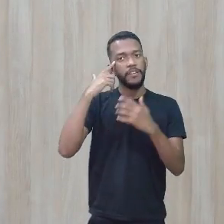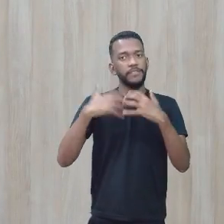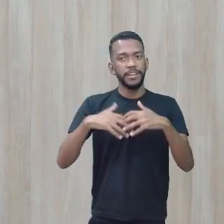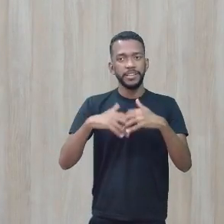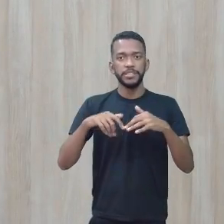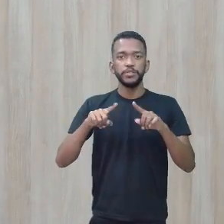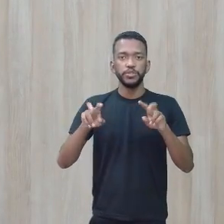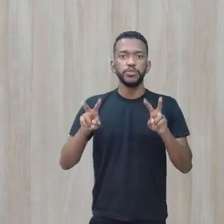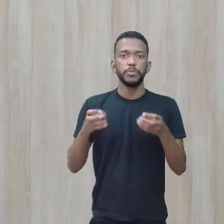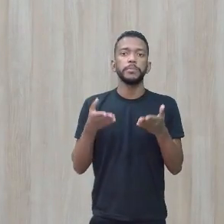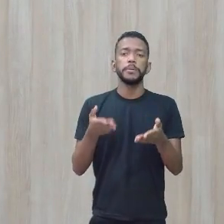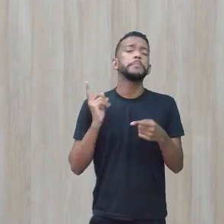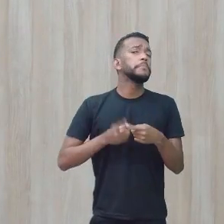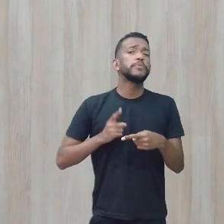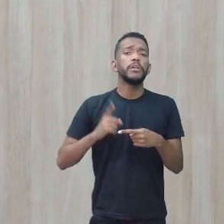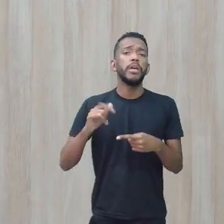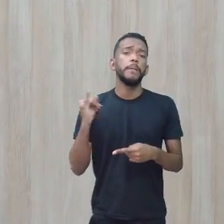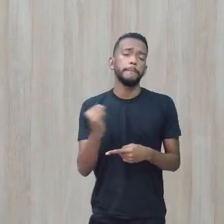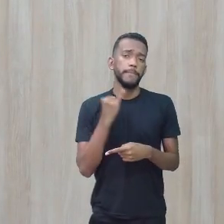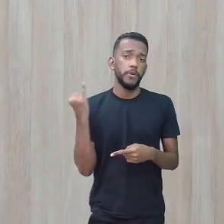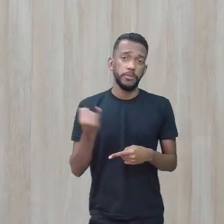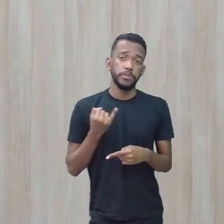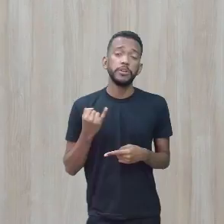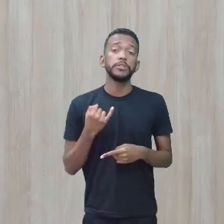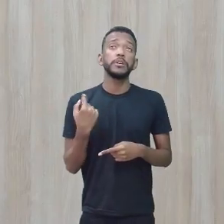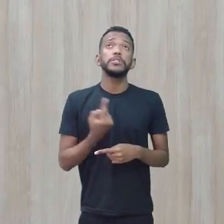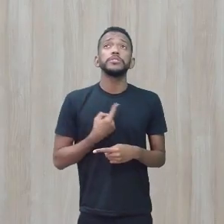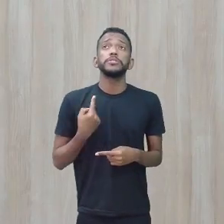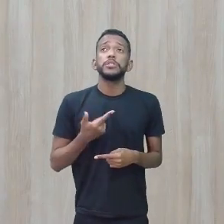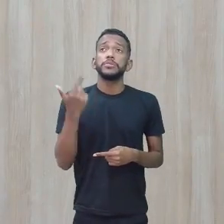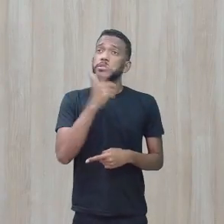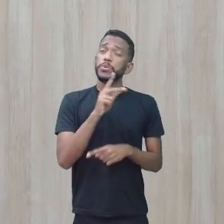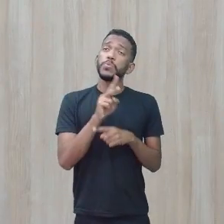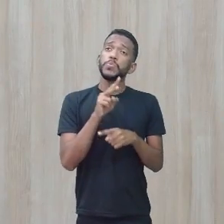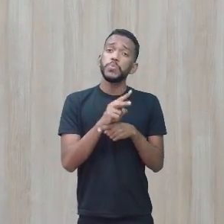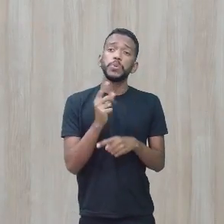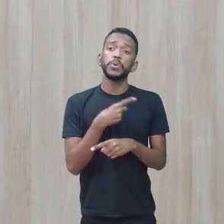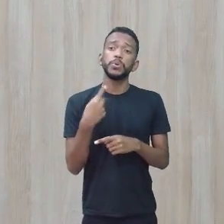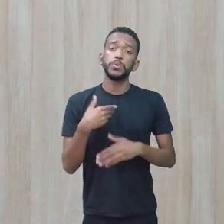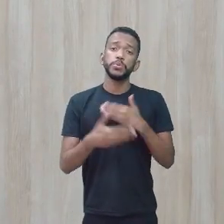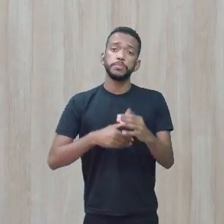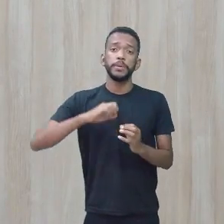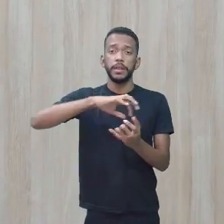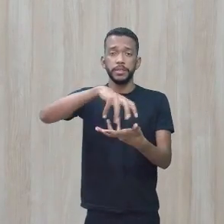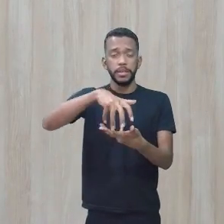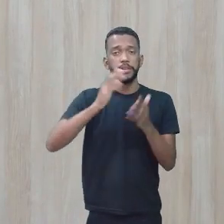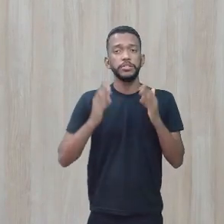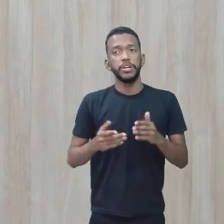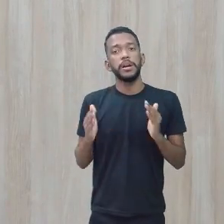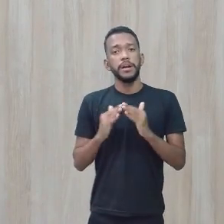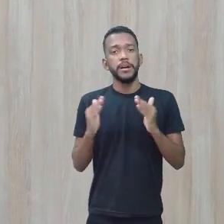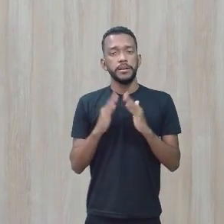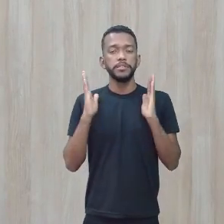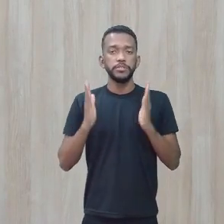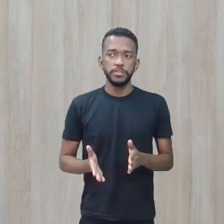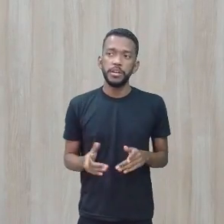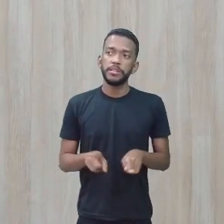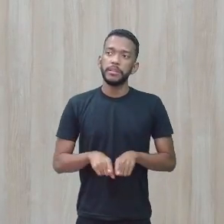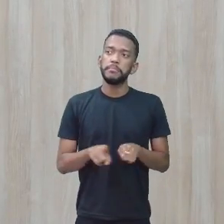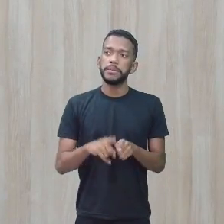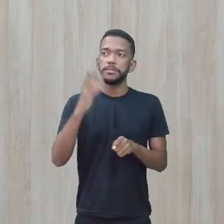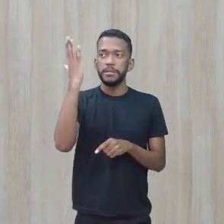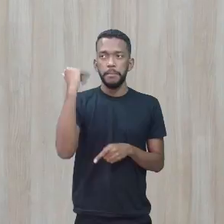essa questão, porque é tão importante a gente cuidar do nosso planeta Terra, a nossa grande casa, saber que